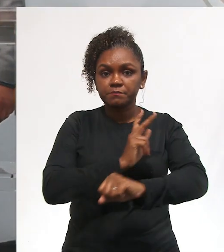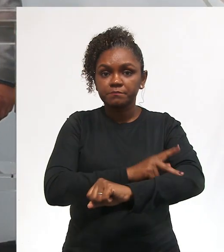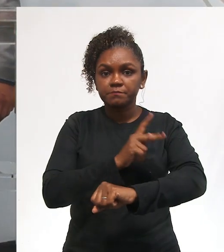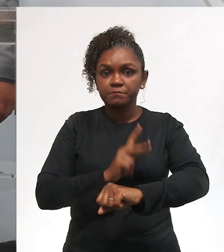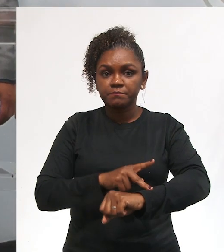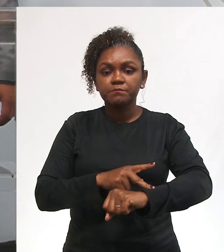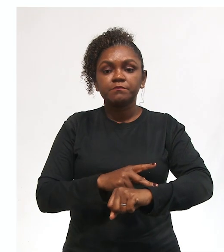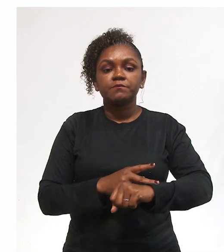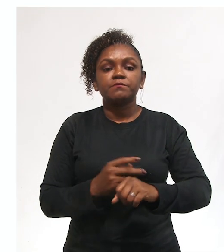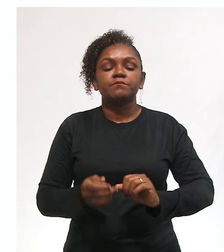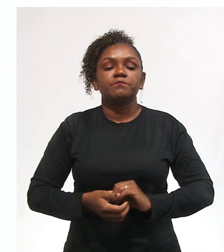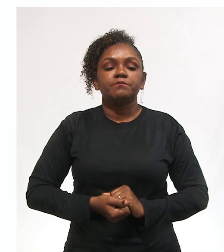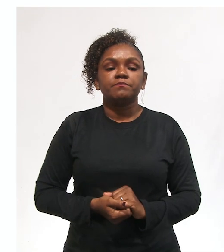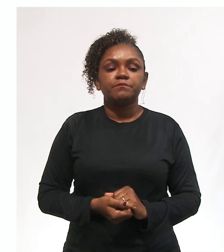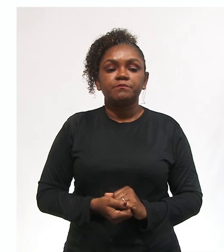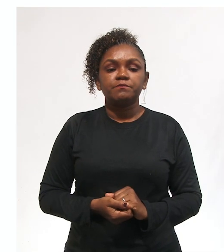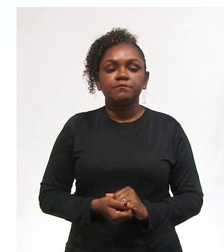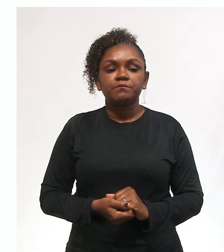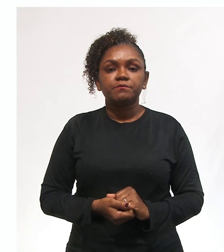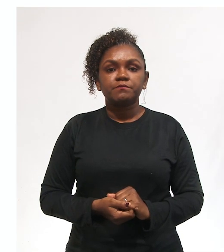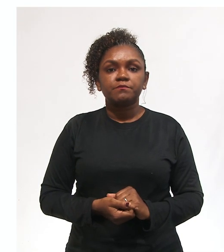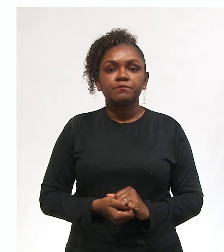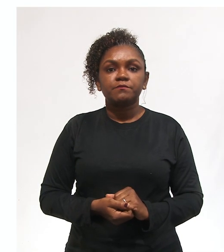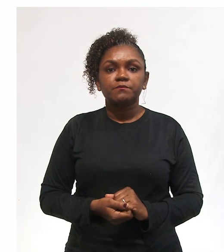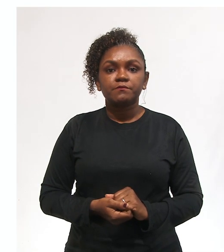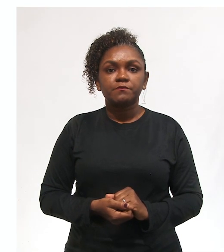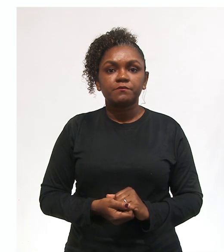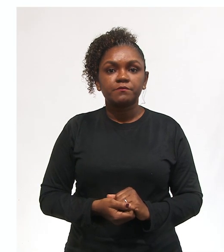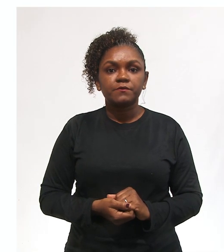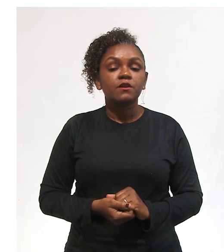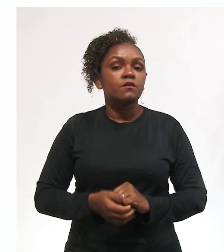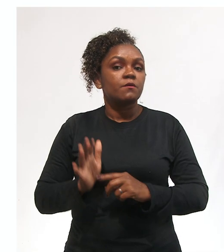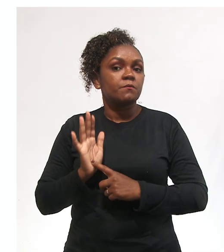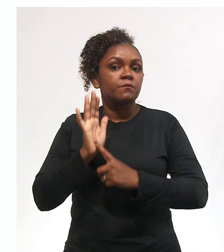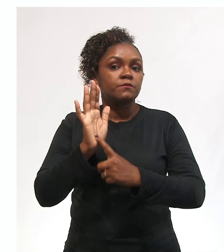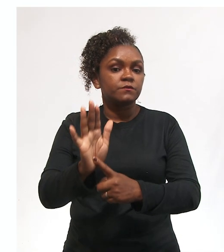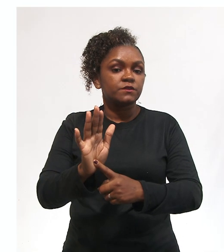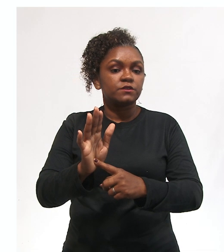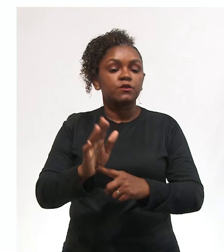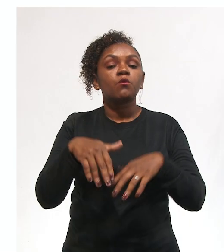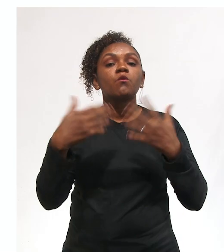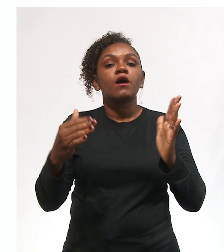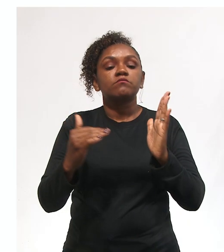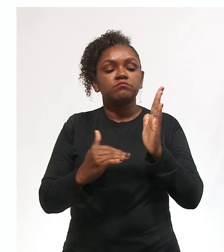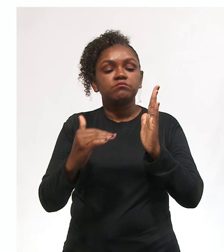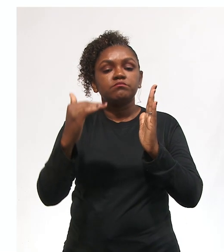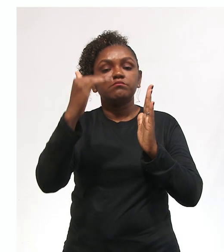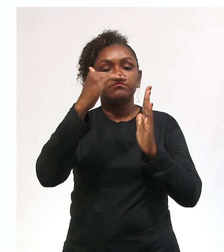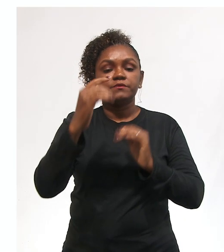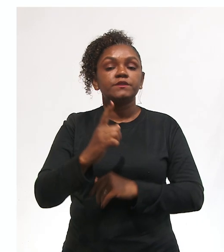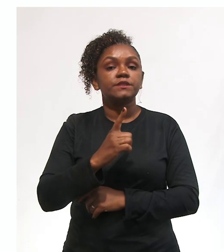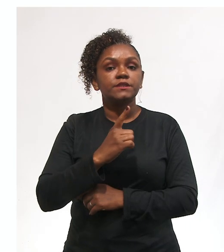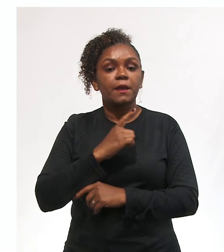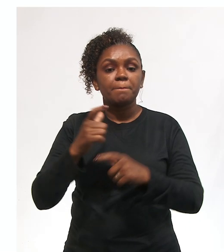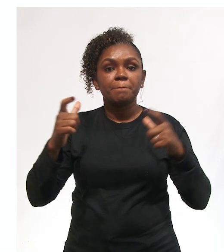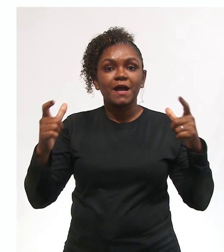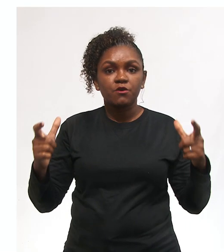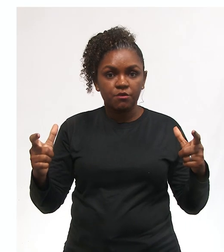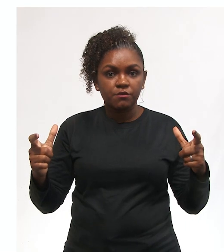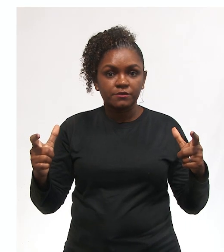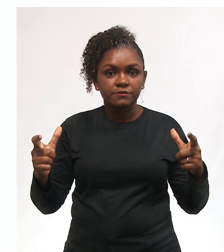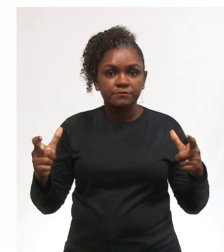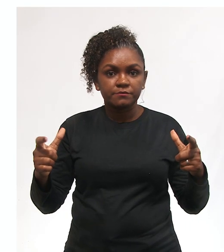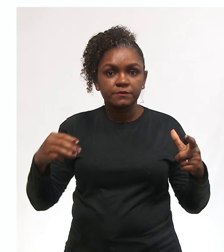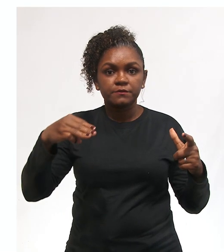desse planejamento pedagógico. Quero trazer os níveis de planejamento, né? Então, é um nível mais macro, ou seja, um nível